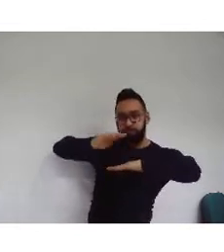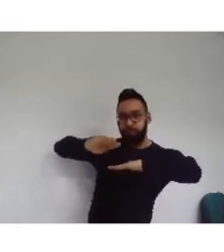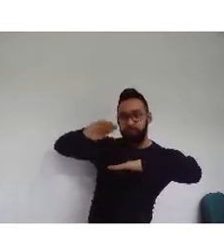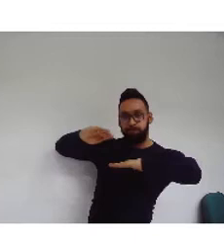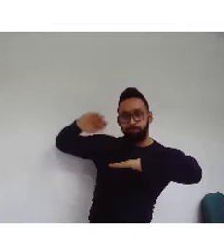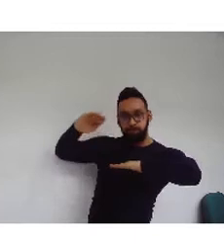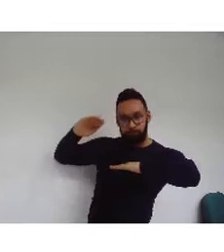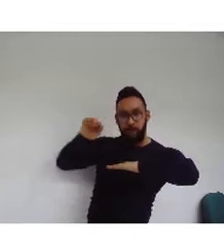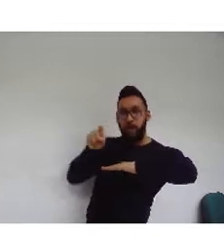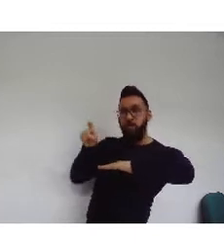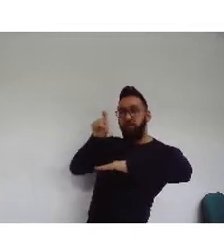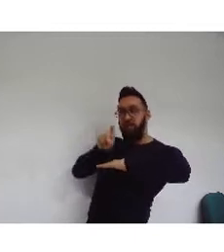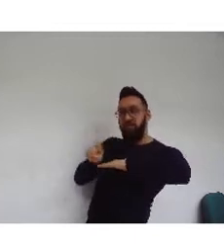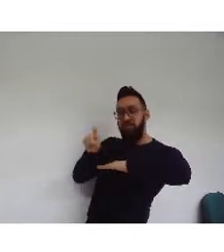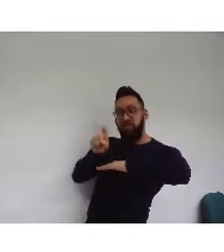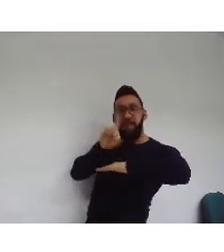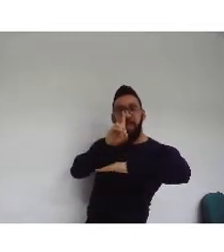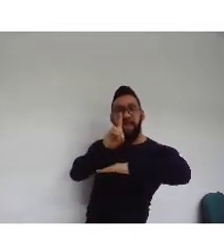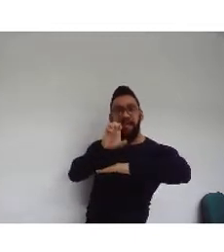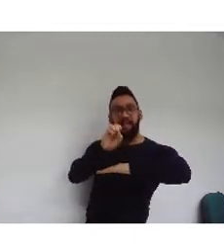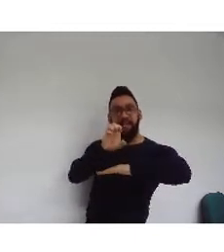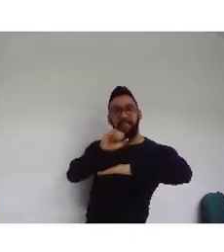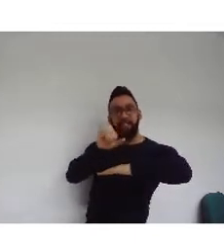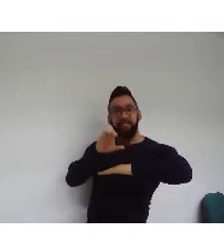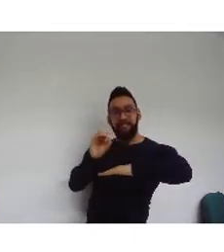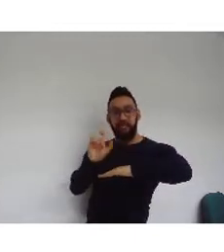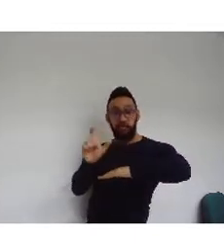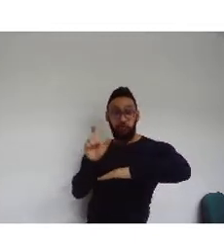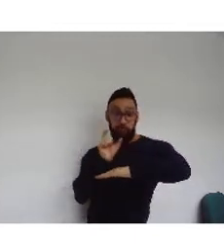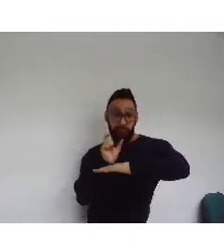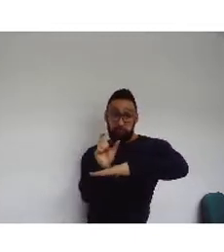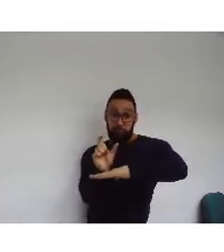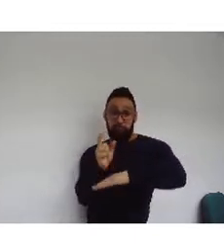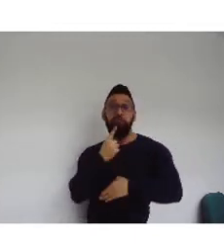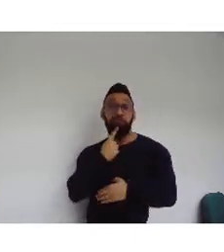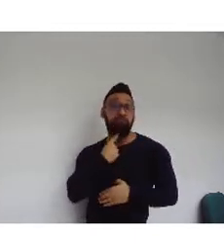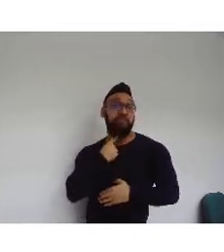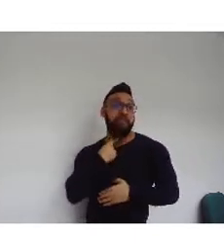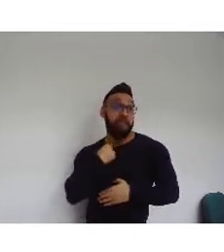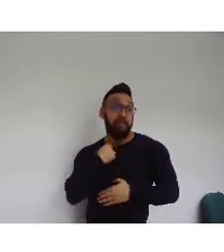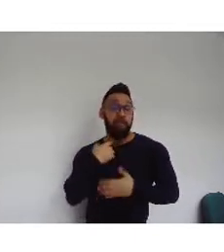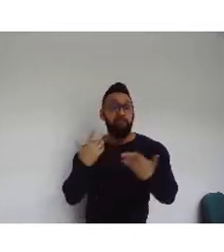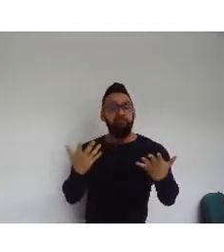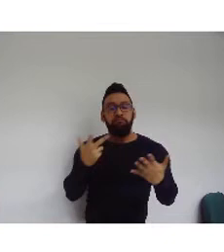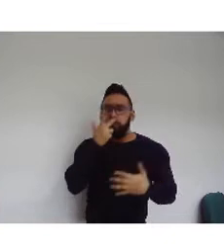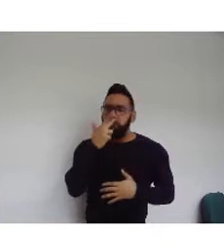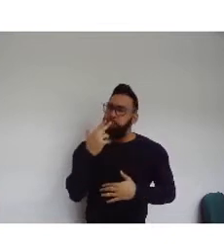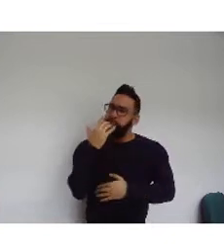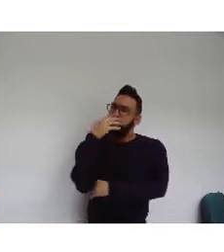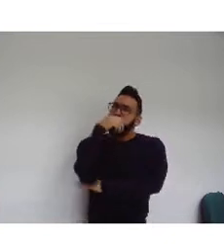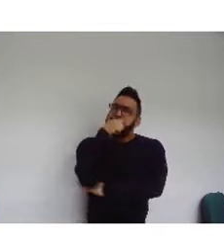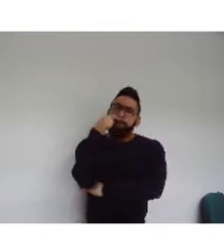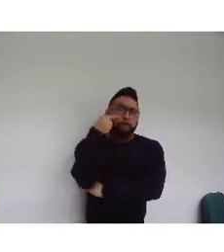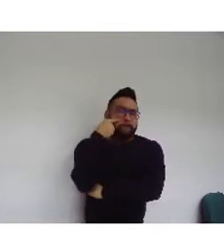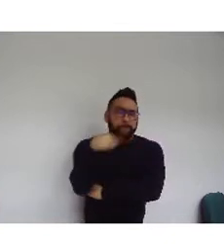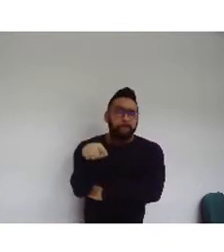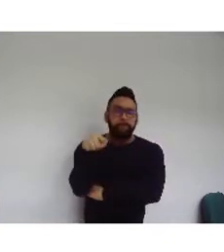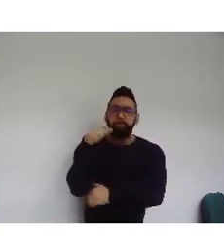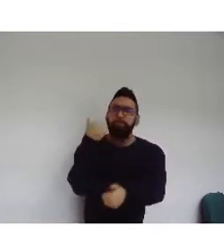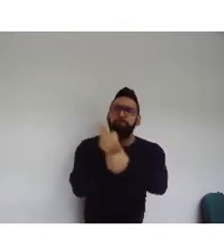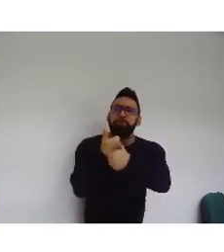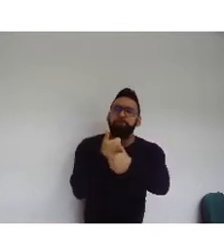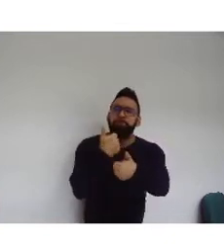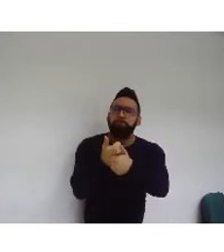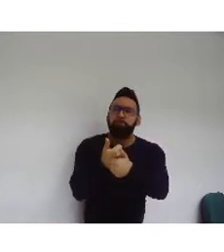grafite, o signo desejo, que especificamente mobiliza sentidos sobre